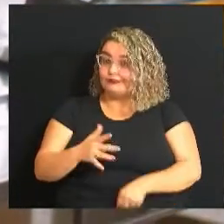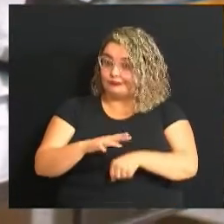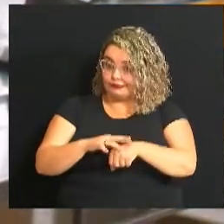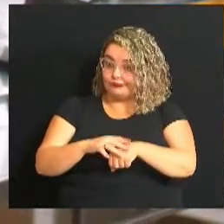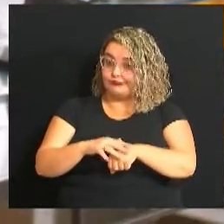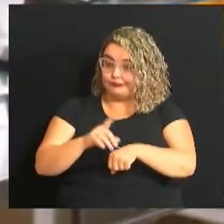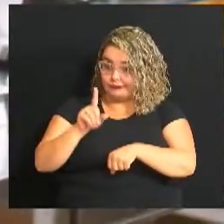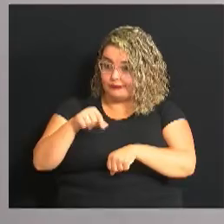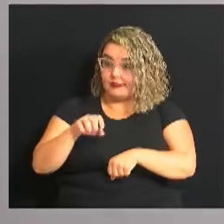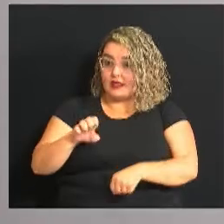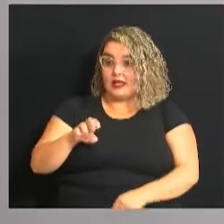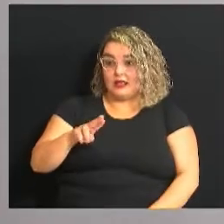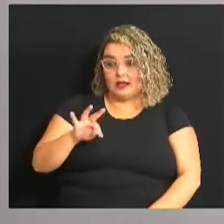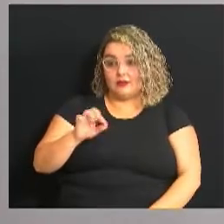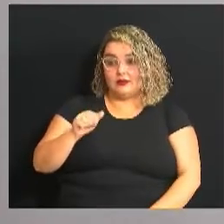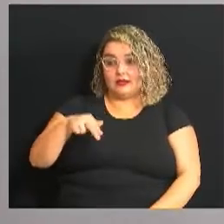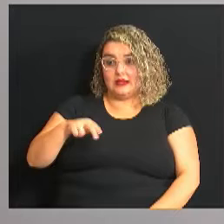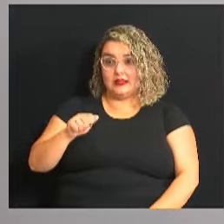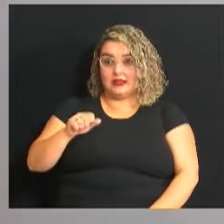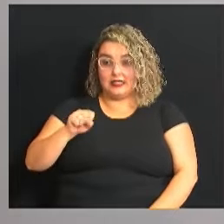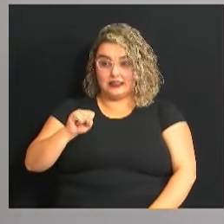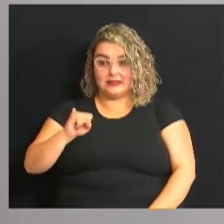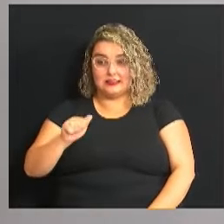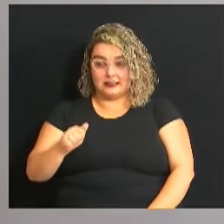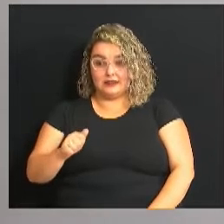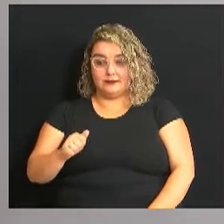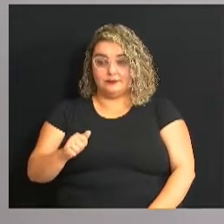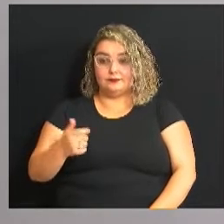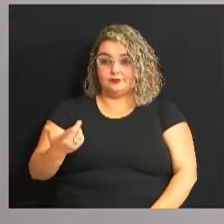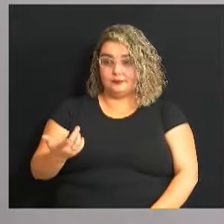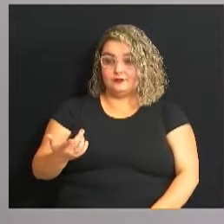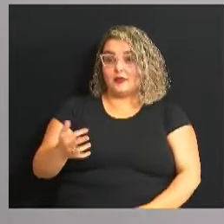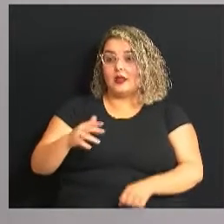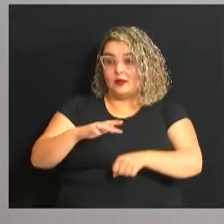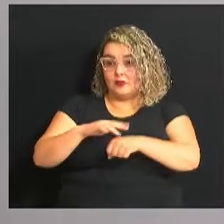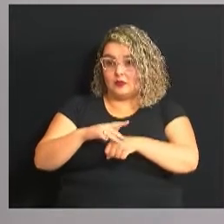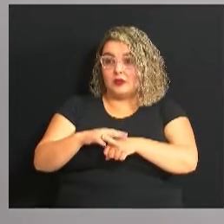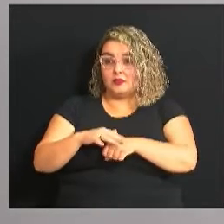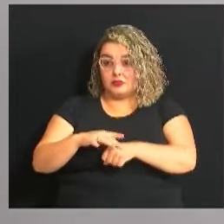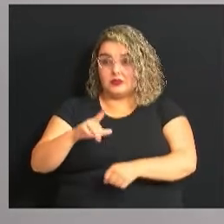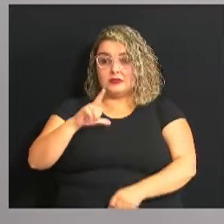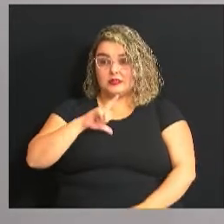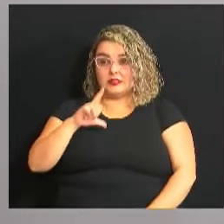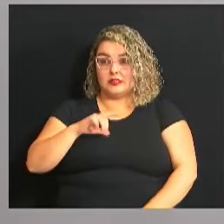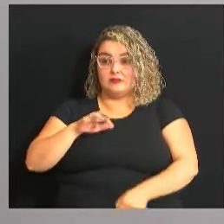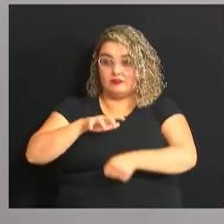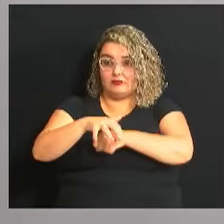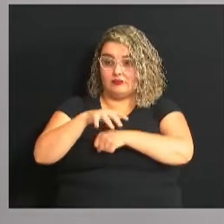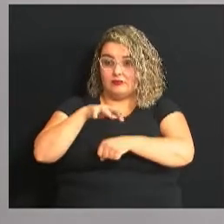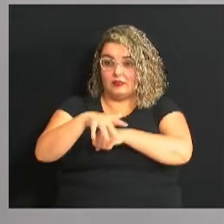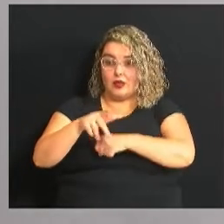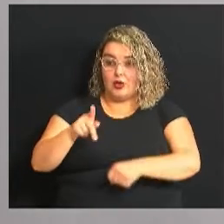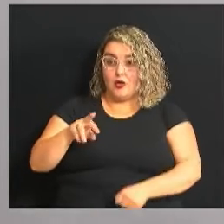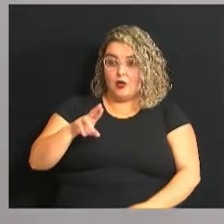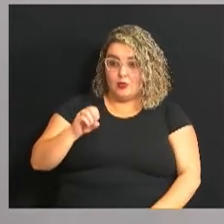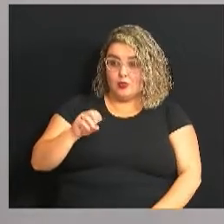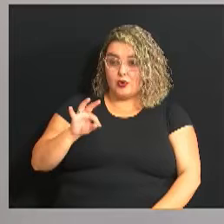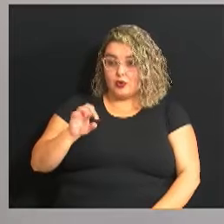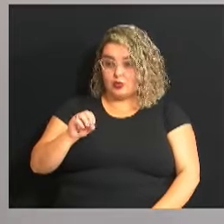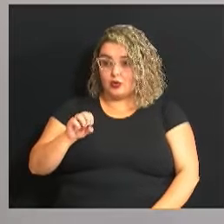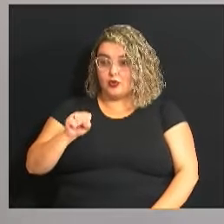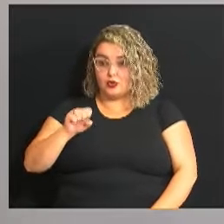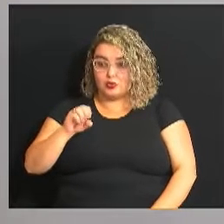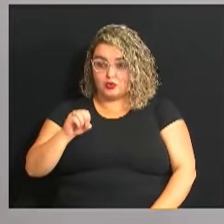a eutanásia. Ela é uma doença, né, uma condição em que a gente tem infecção por um protozoário, né, que ele tem